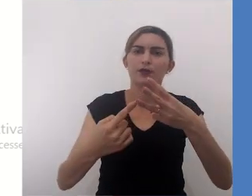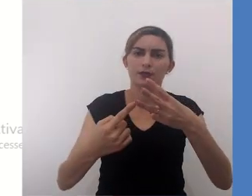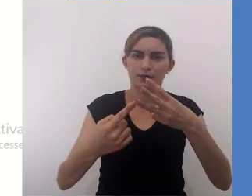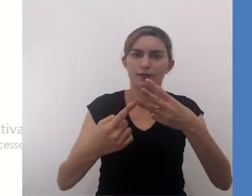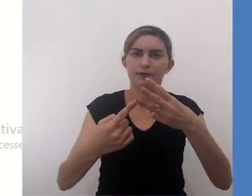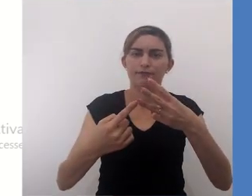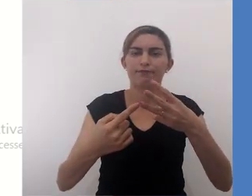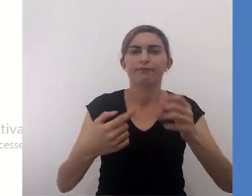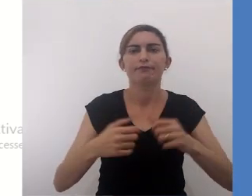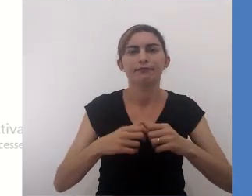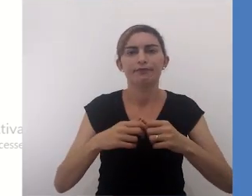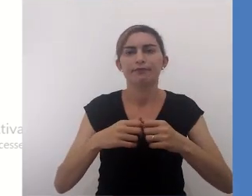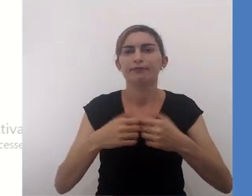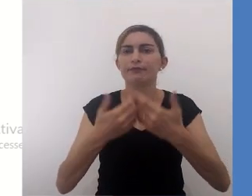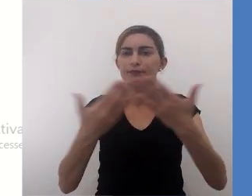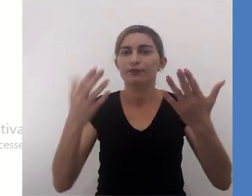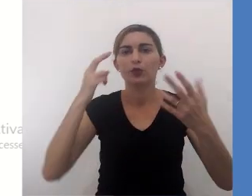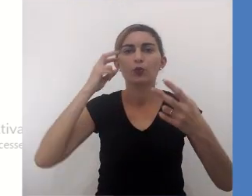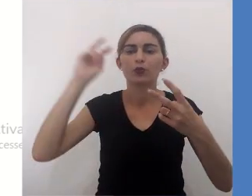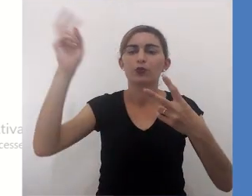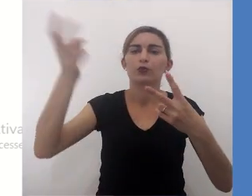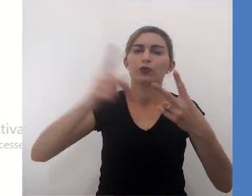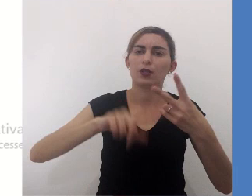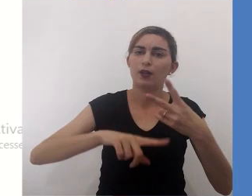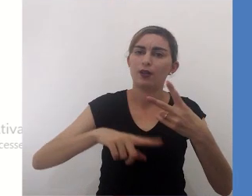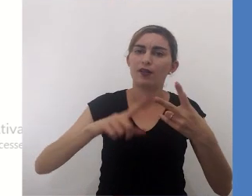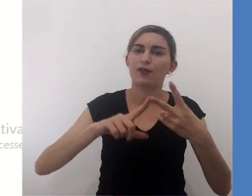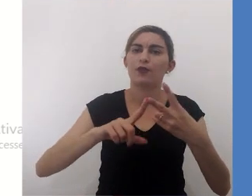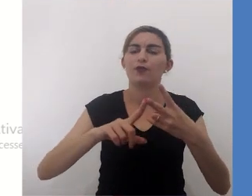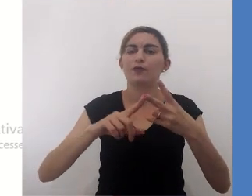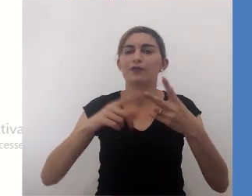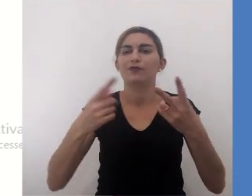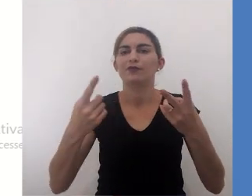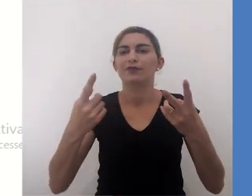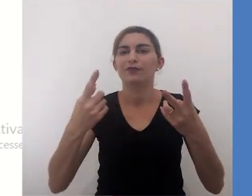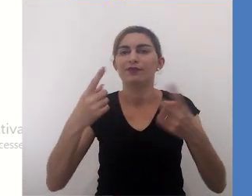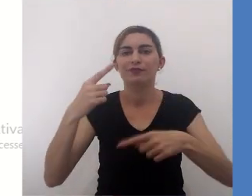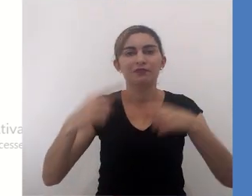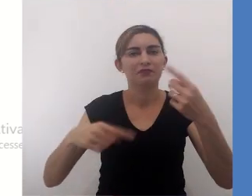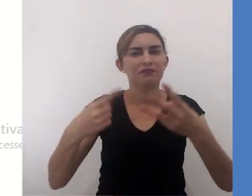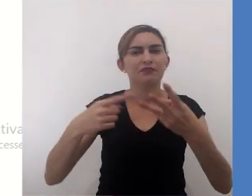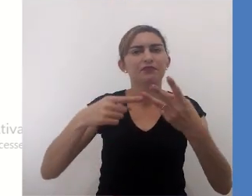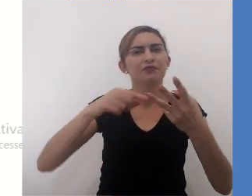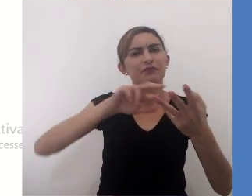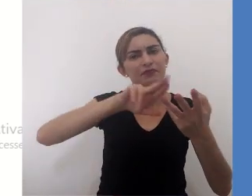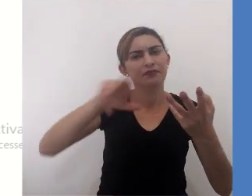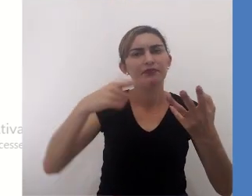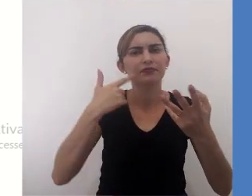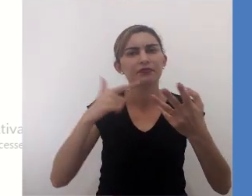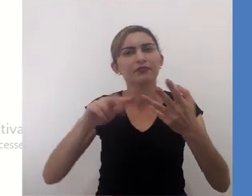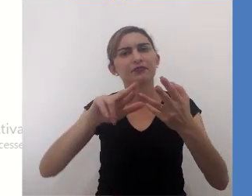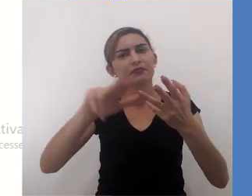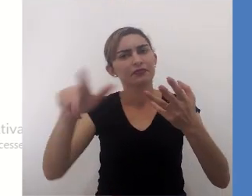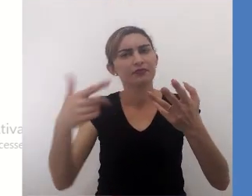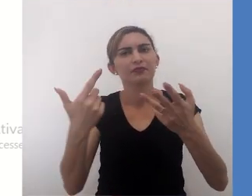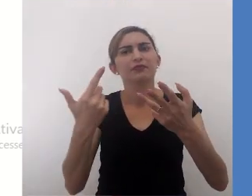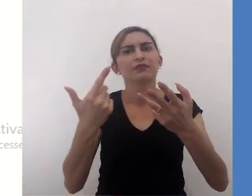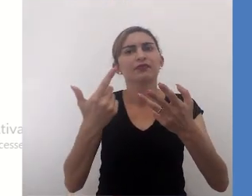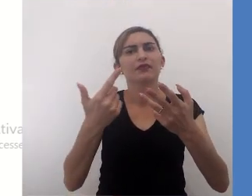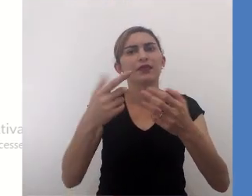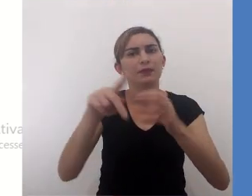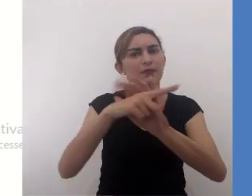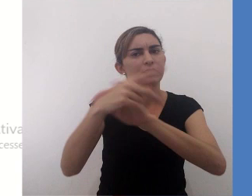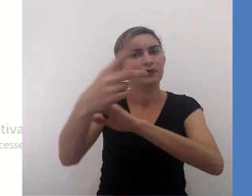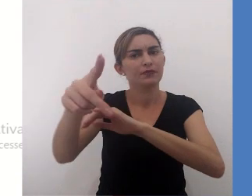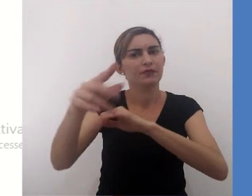unidade linguística, cultural, de um povo. Incorporou-se, pessoal, a